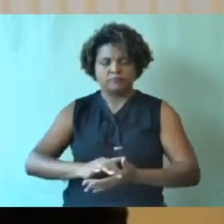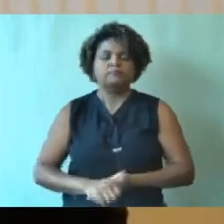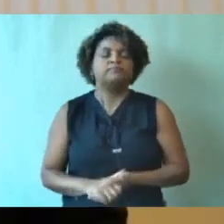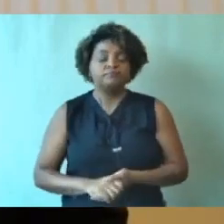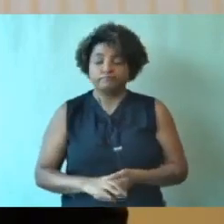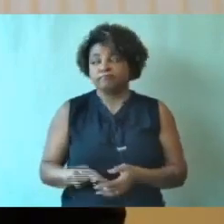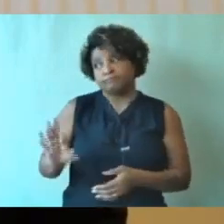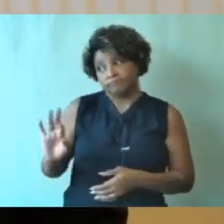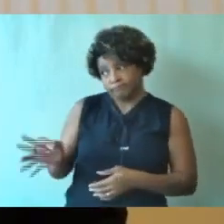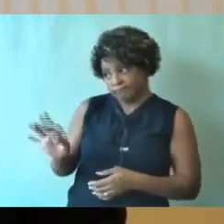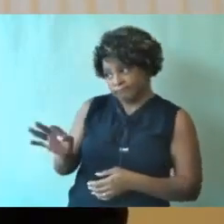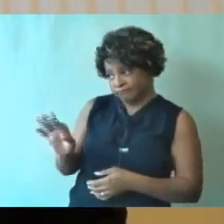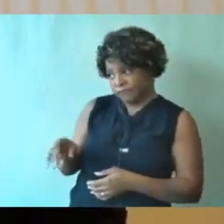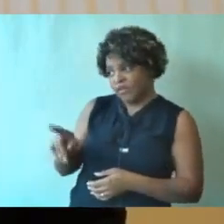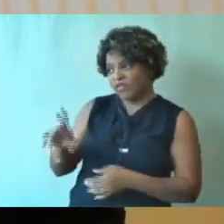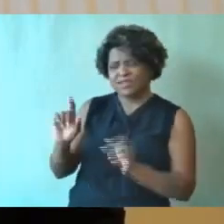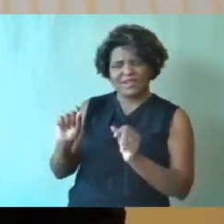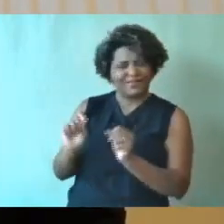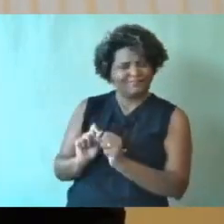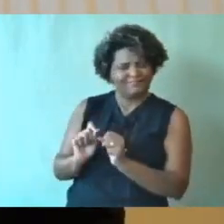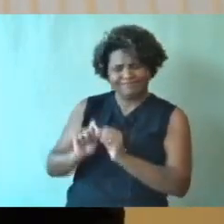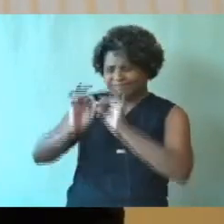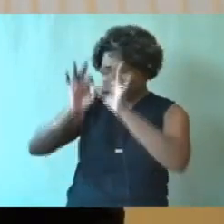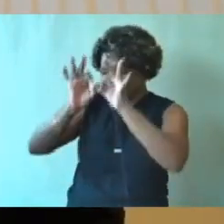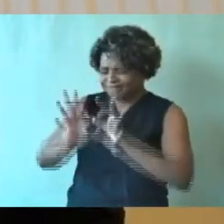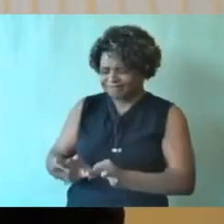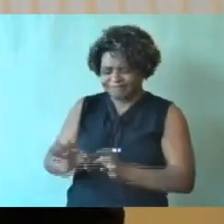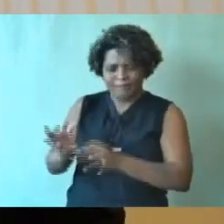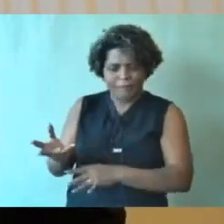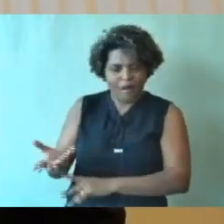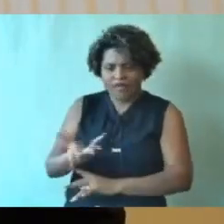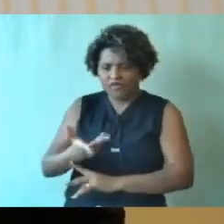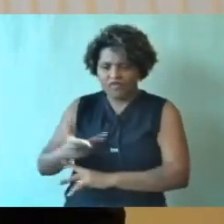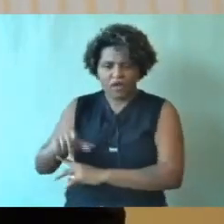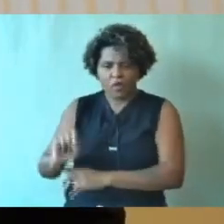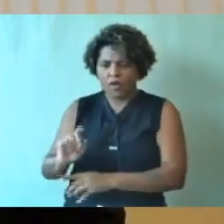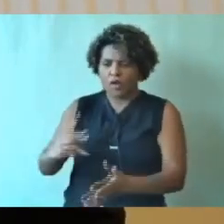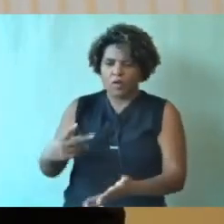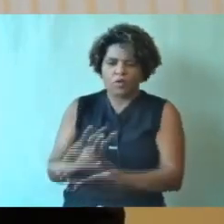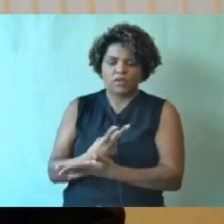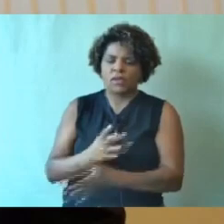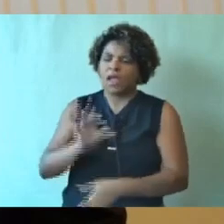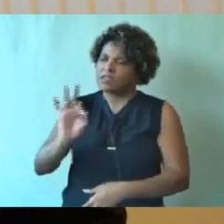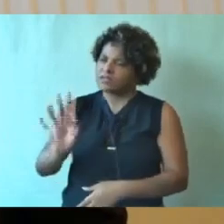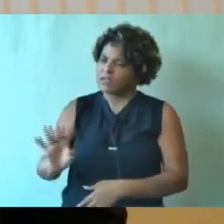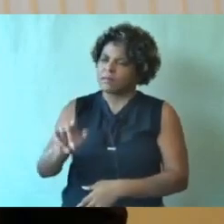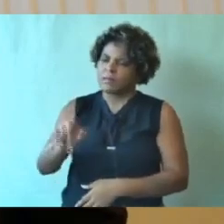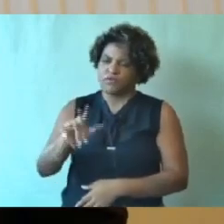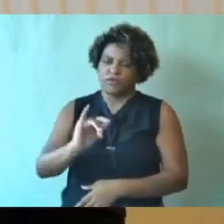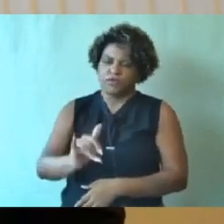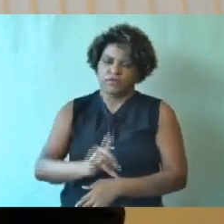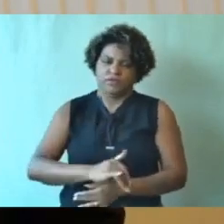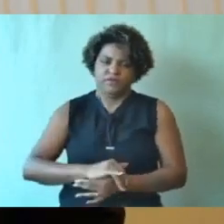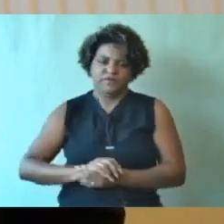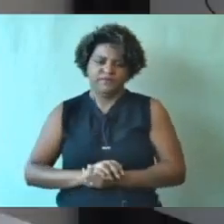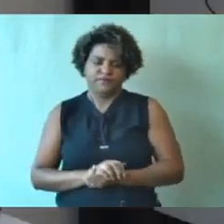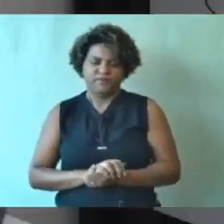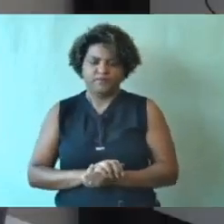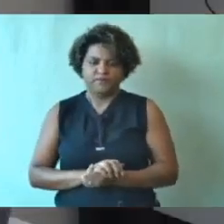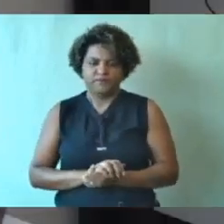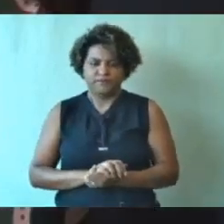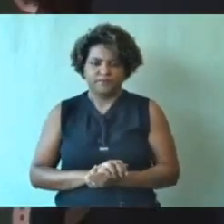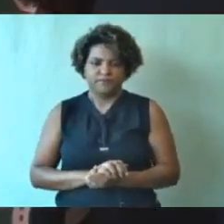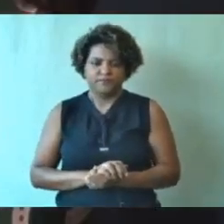Exatamente, você falou exatamente o que ocorreu. Não tem tirar nada, exatamente isso aí. Senhor